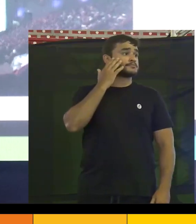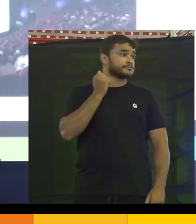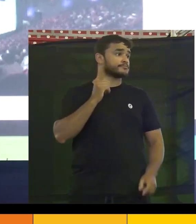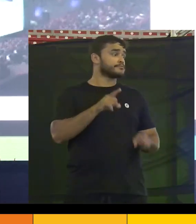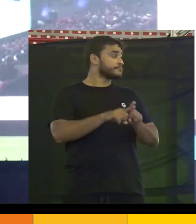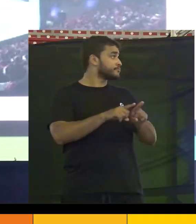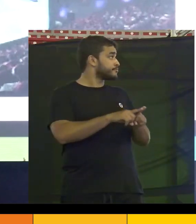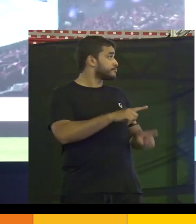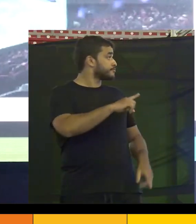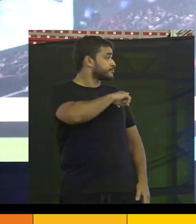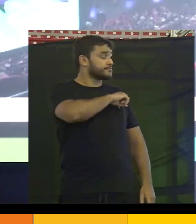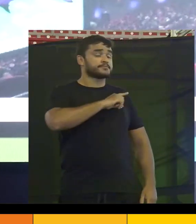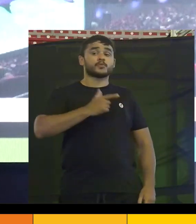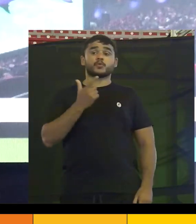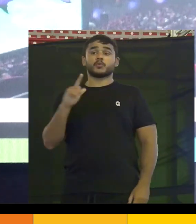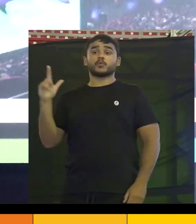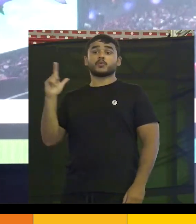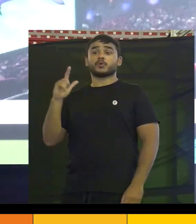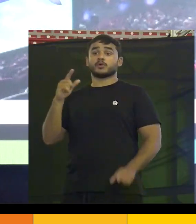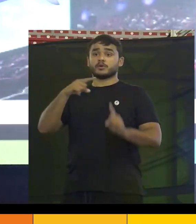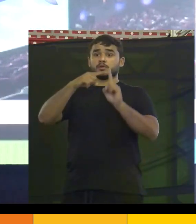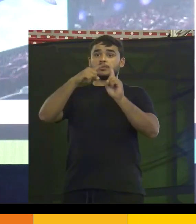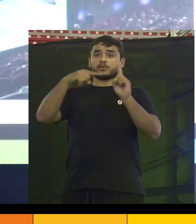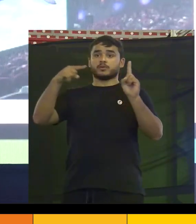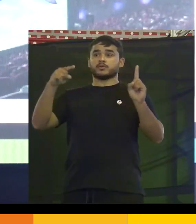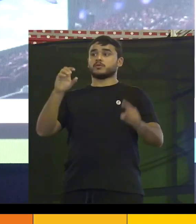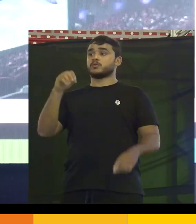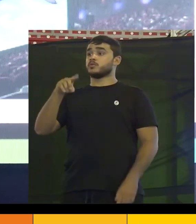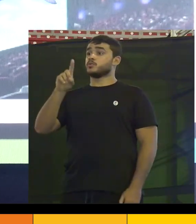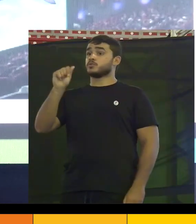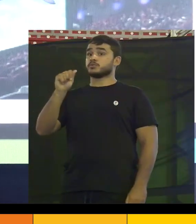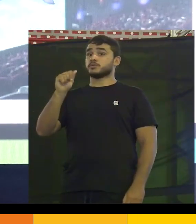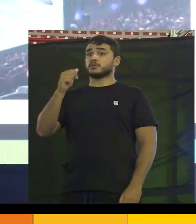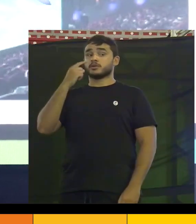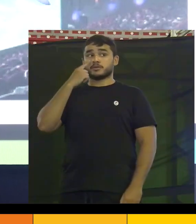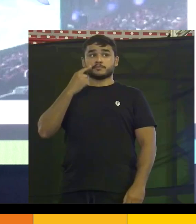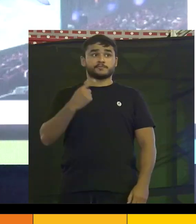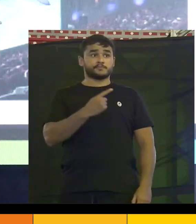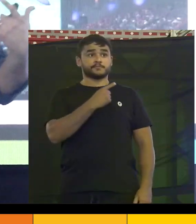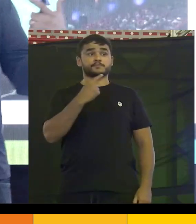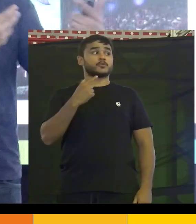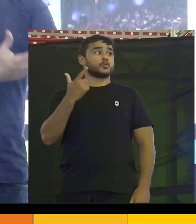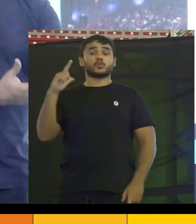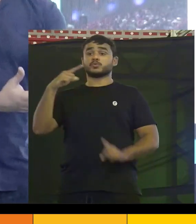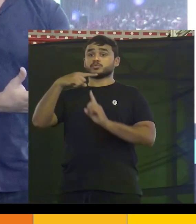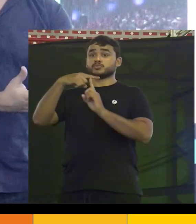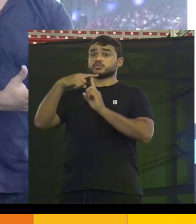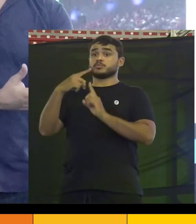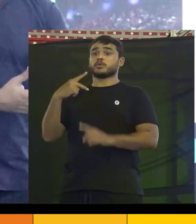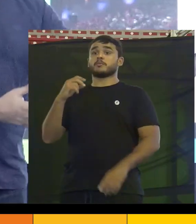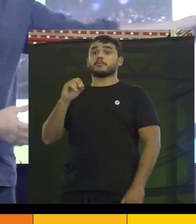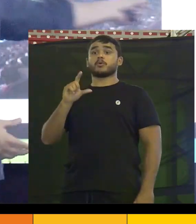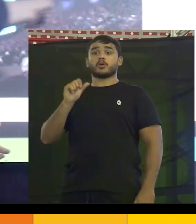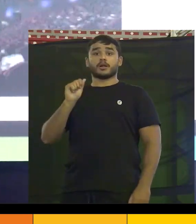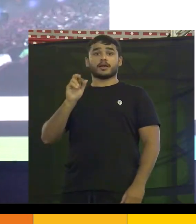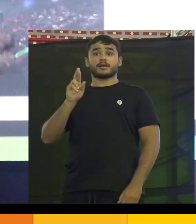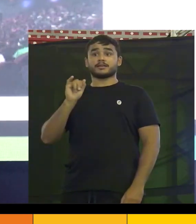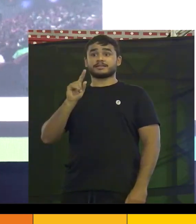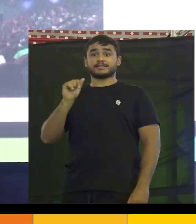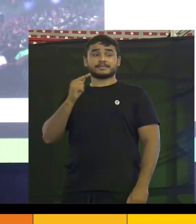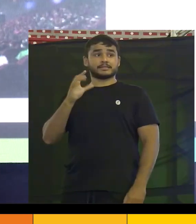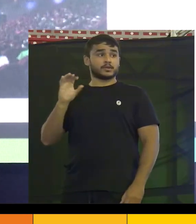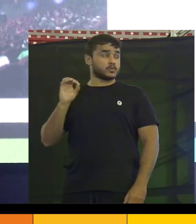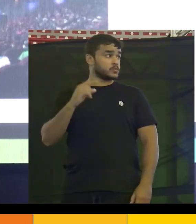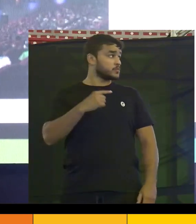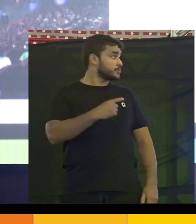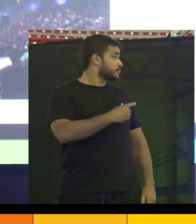lembrar do cinema 3D. Cinema em 3 dimensões, ele só é possível devido